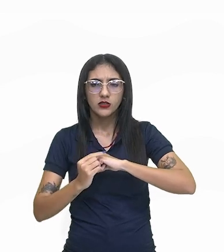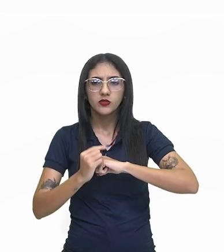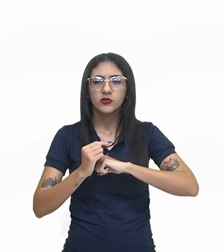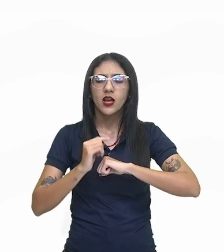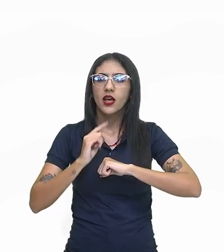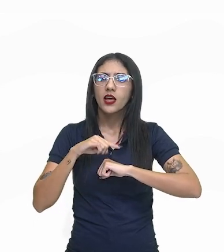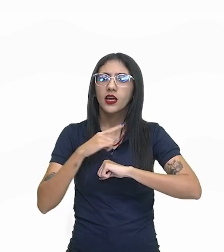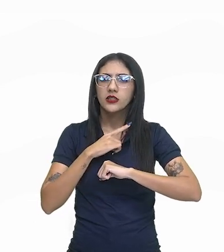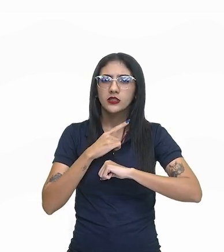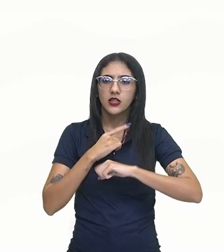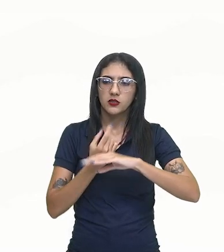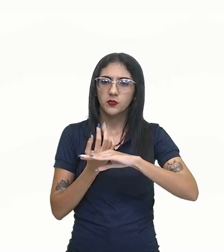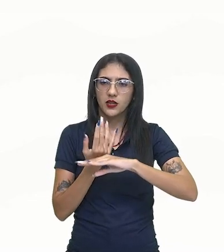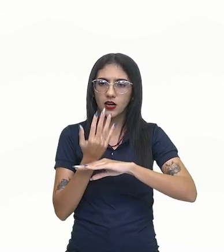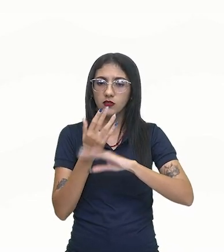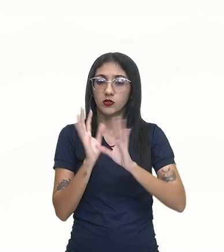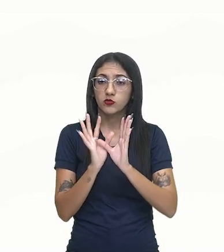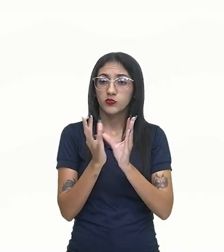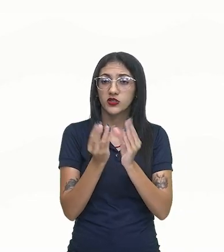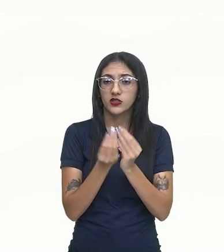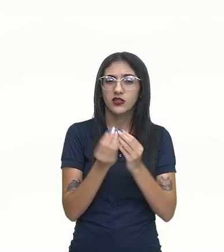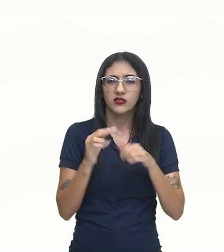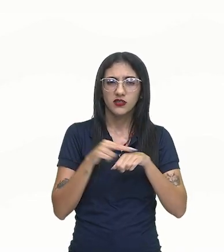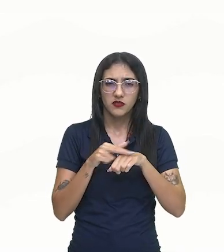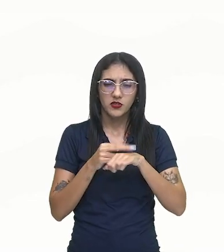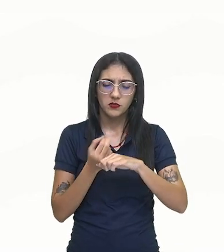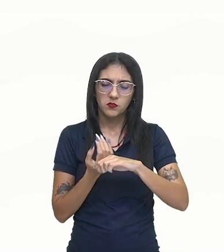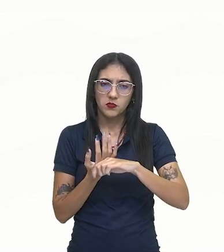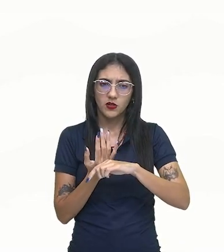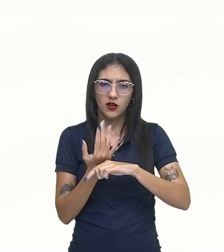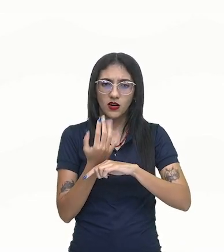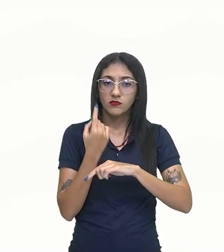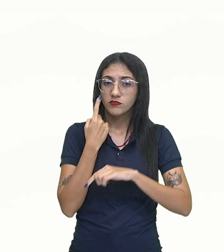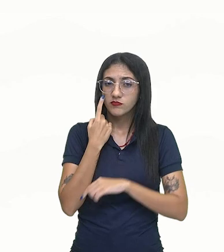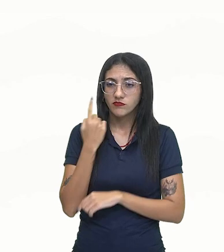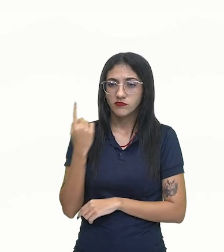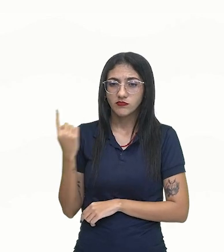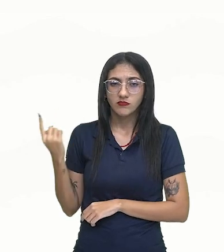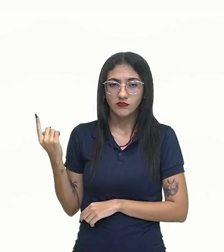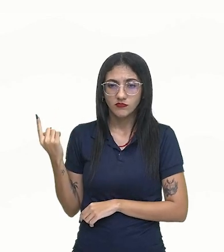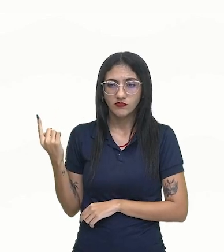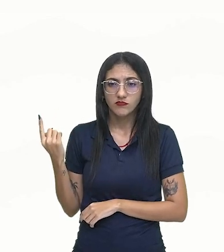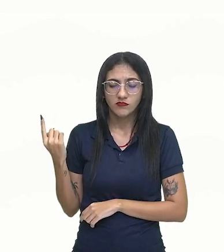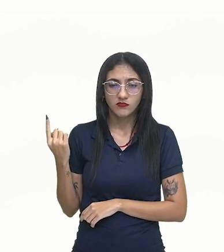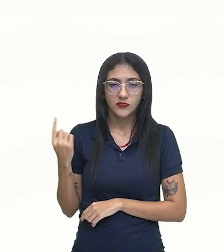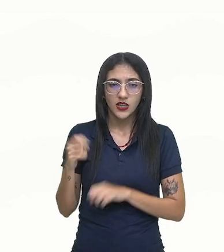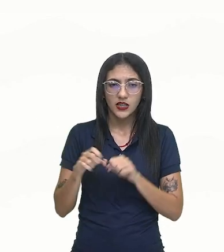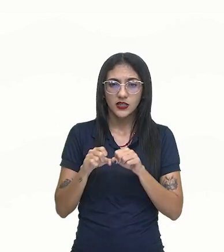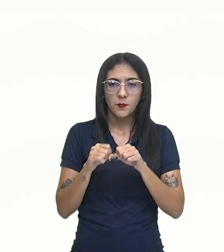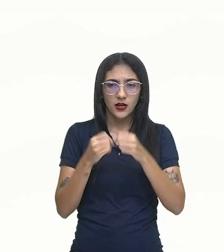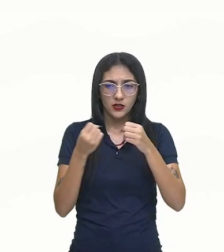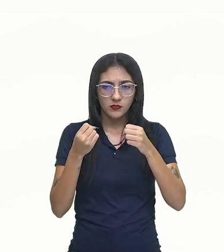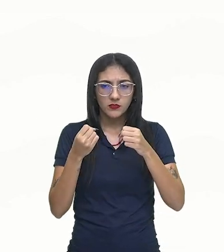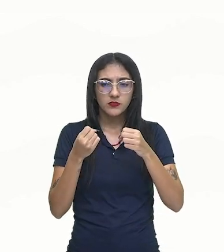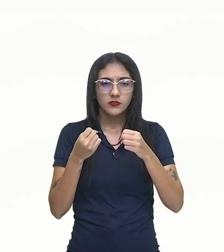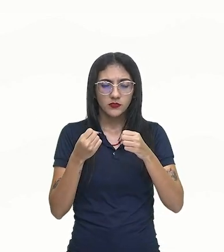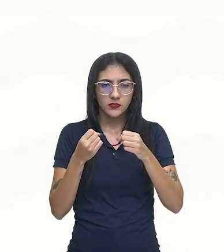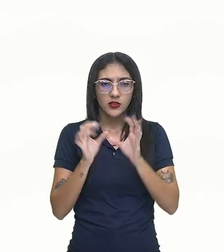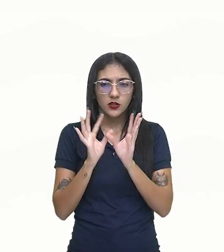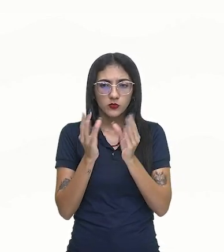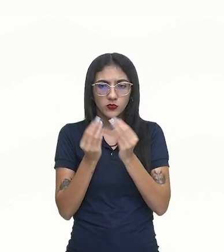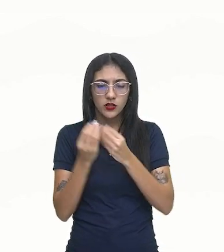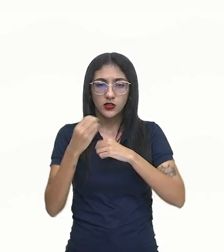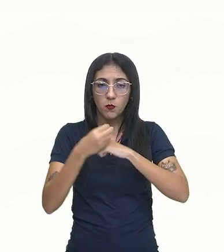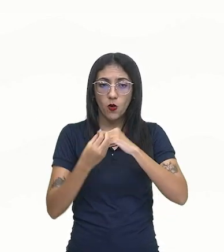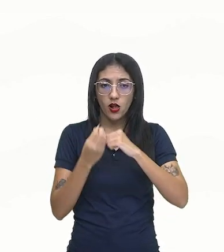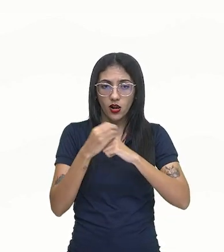foram liberados pela clorofila aqui nesse processo da quebra de água. Tá? No processo da fase clara, eles estão sendo